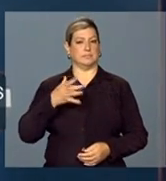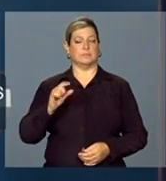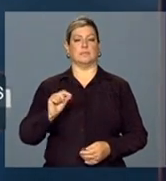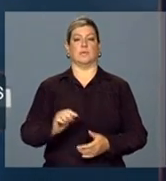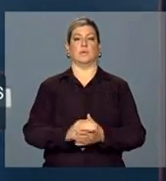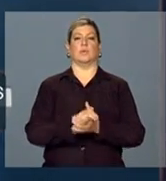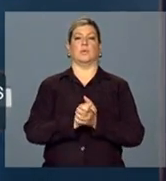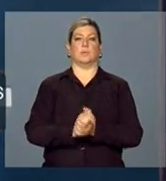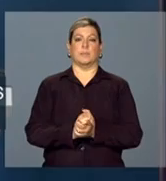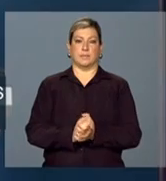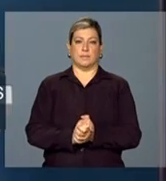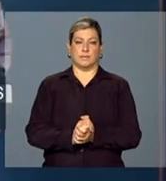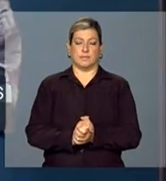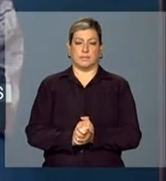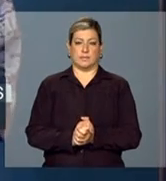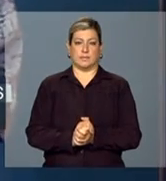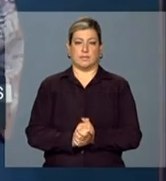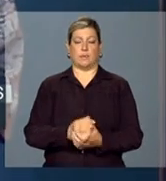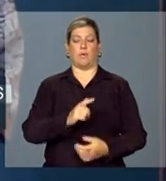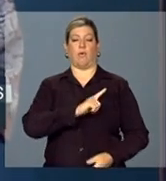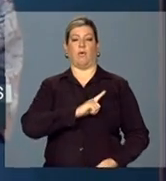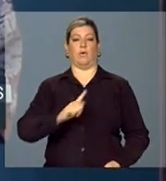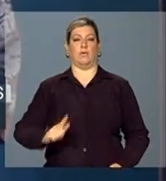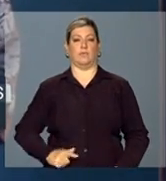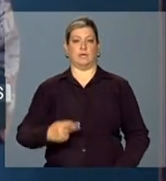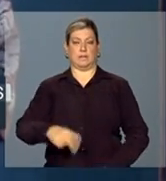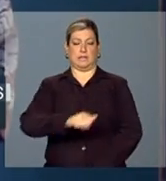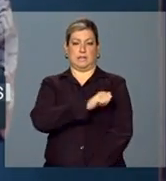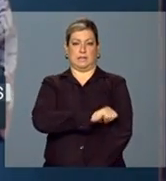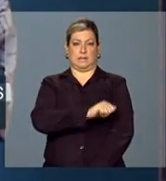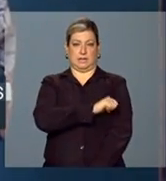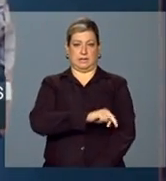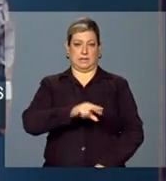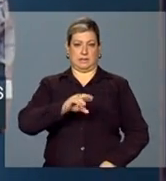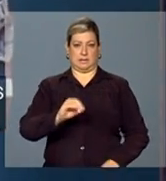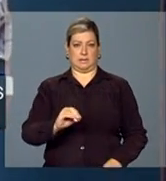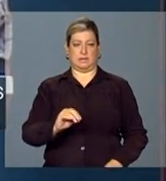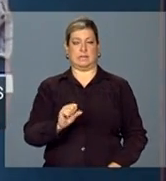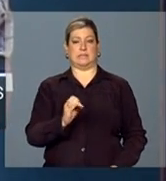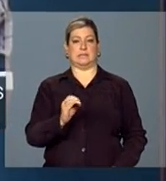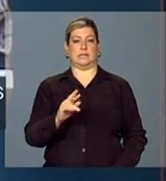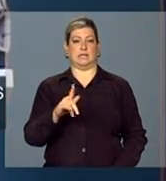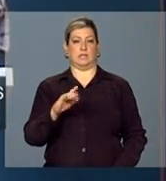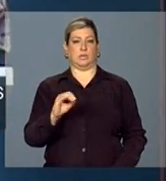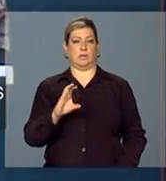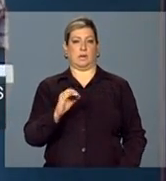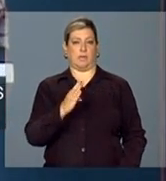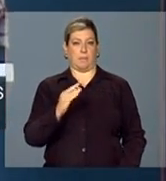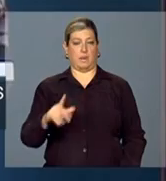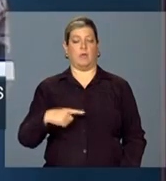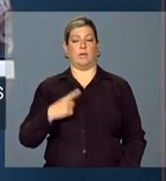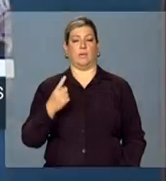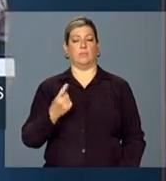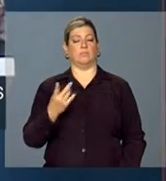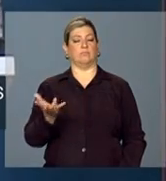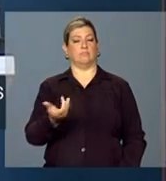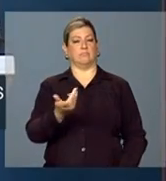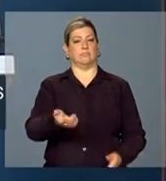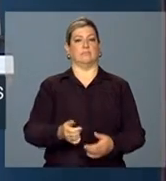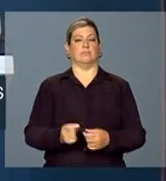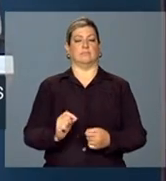cumprimentando o governador do Rio de Janeiro, Sérgio Cabral, um grande